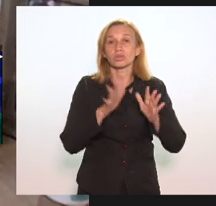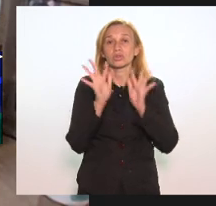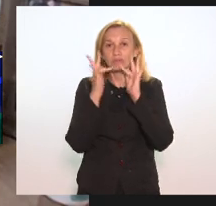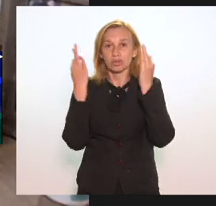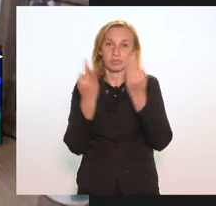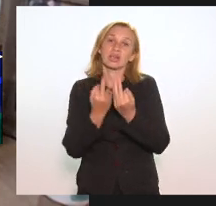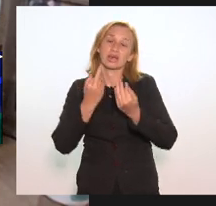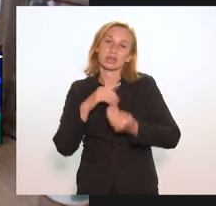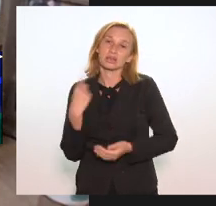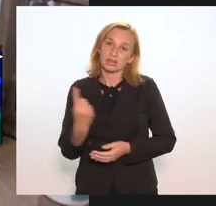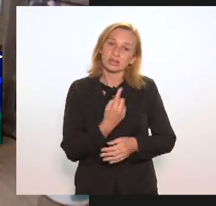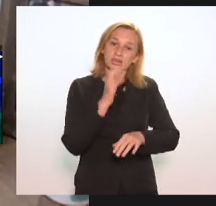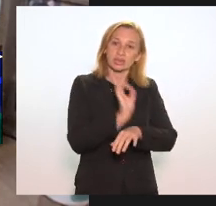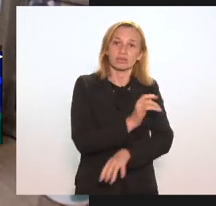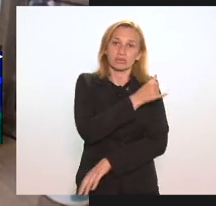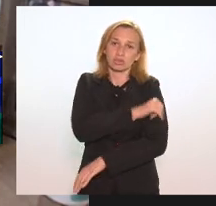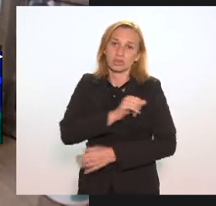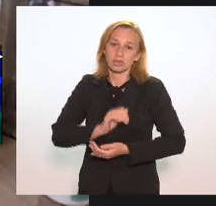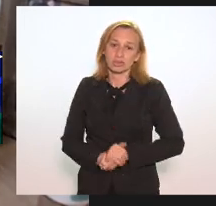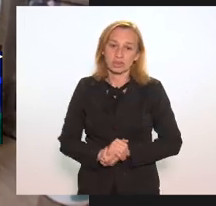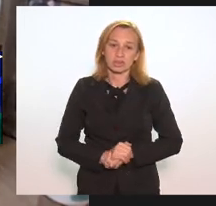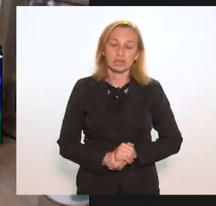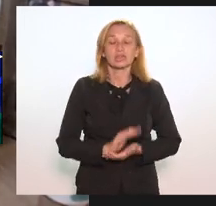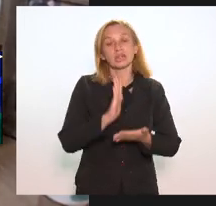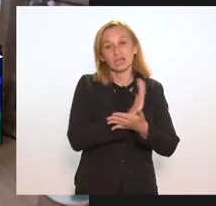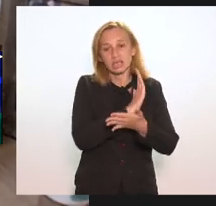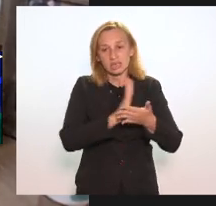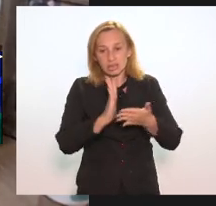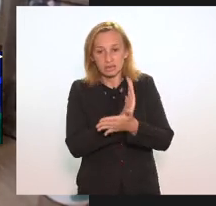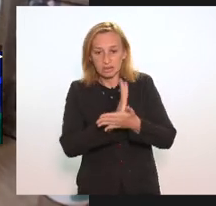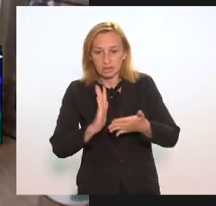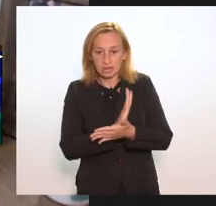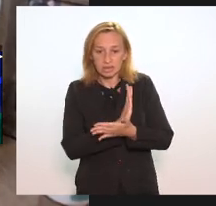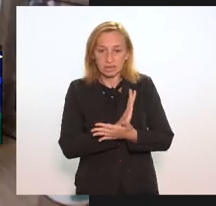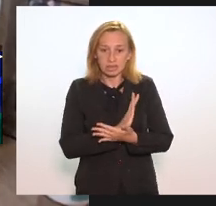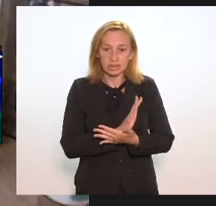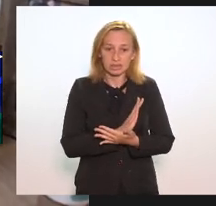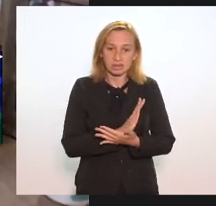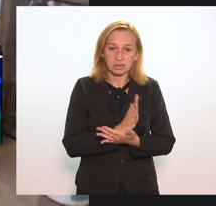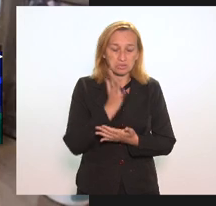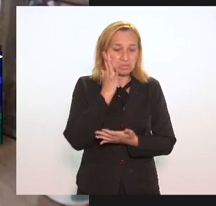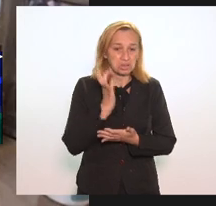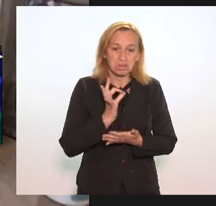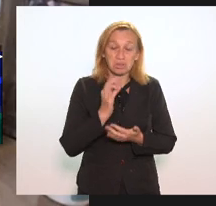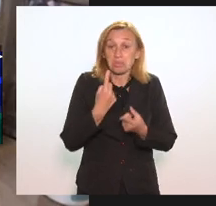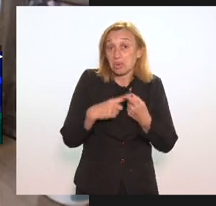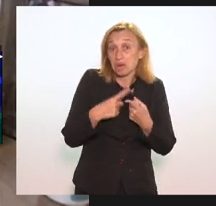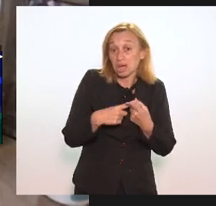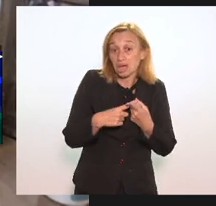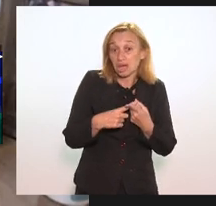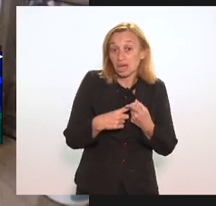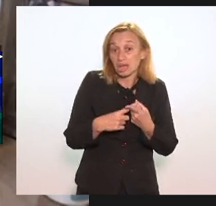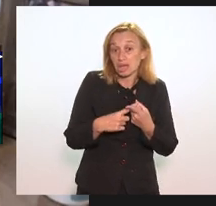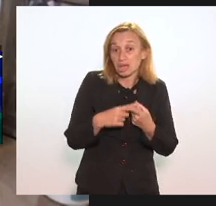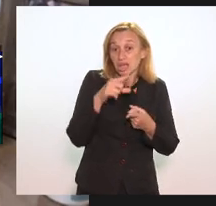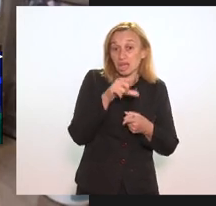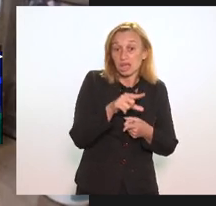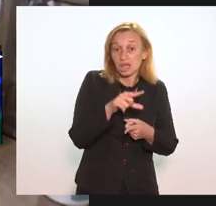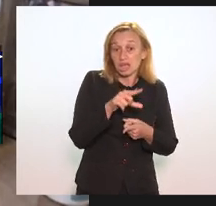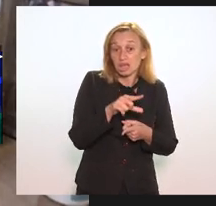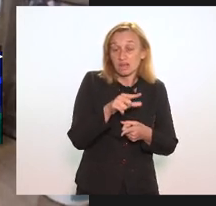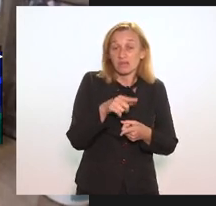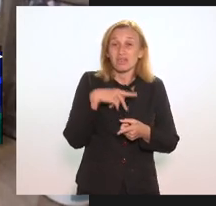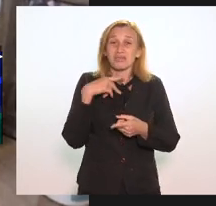familiares o nosso Estado do Rio de Janeiro e muita das vezes não sei porque Prefere